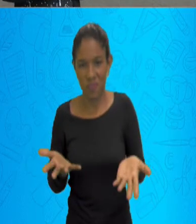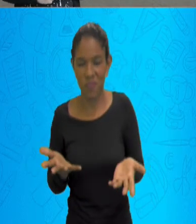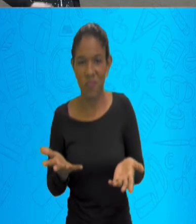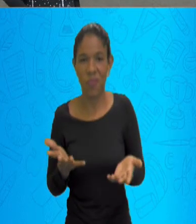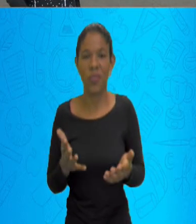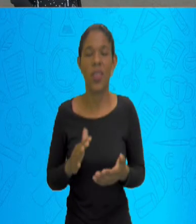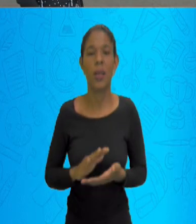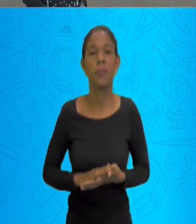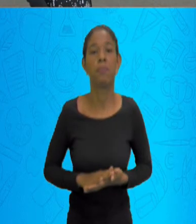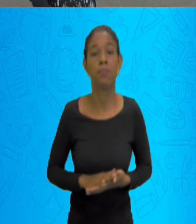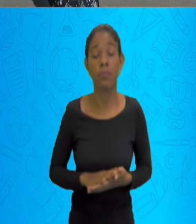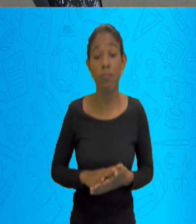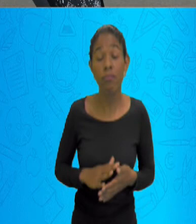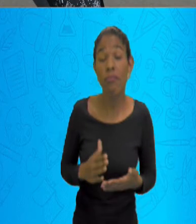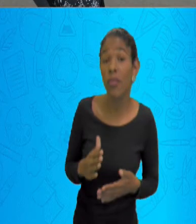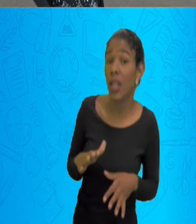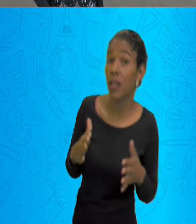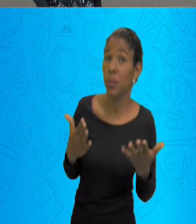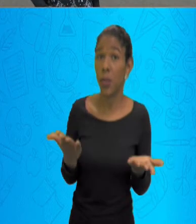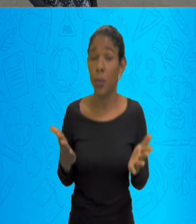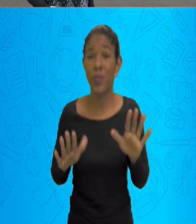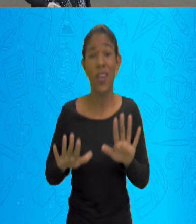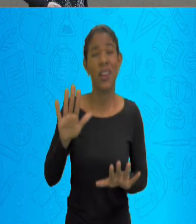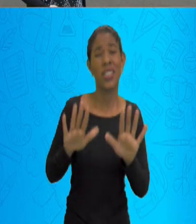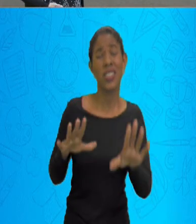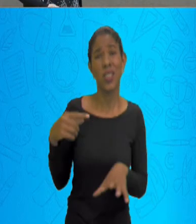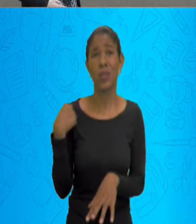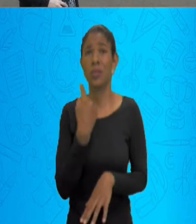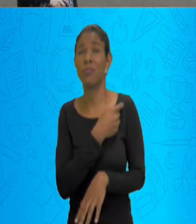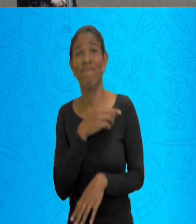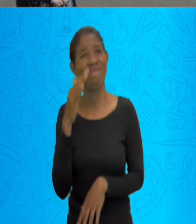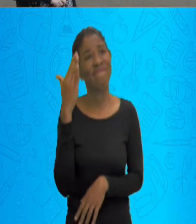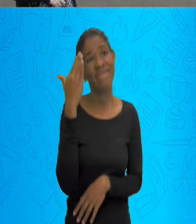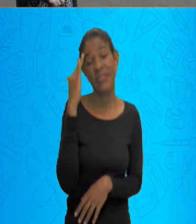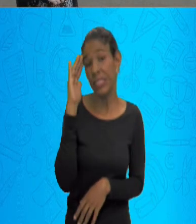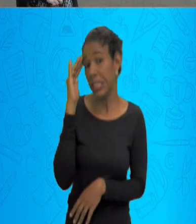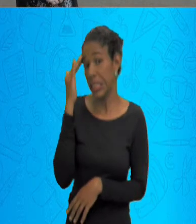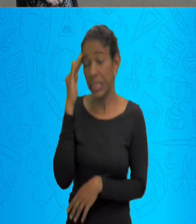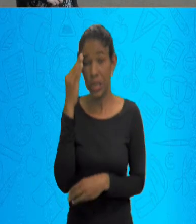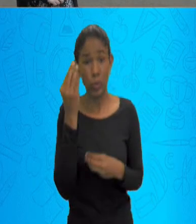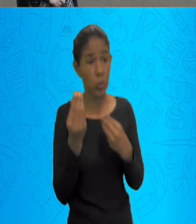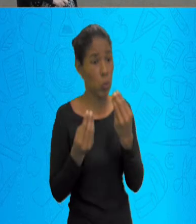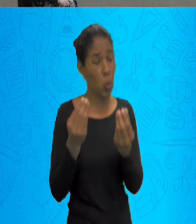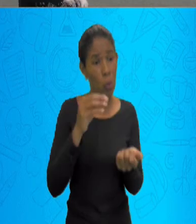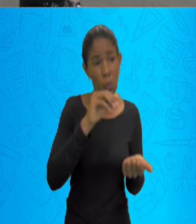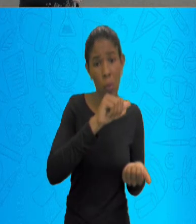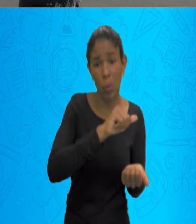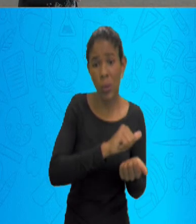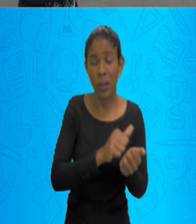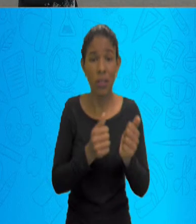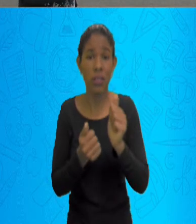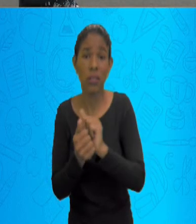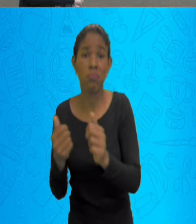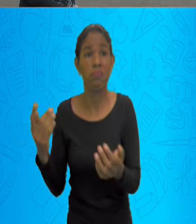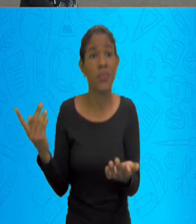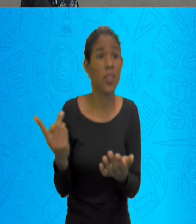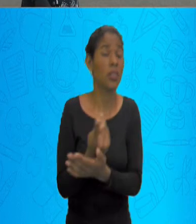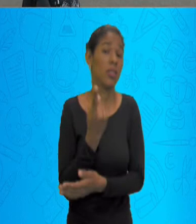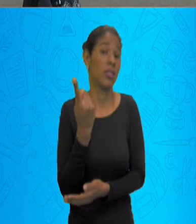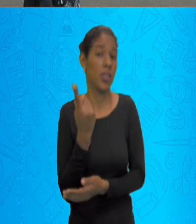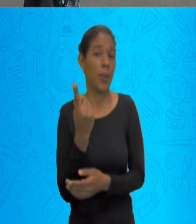inseridos. Às vezes a gente não entende muito como que seriam essas mudanças. Daqui a pouco a gente vai entender mais um